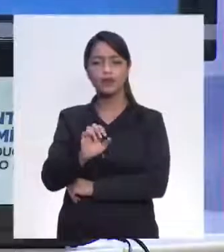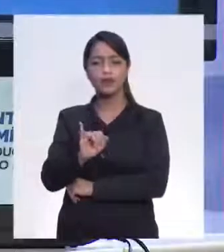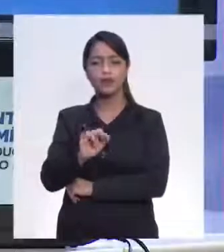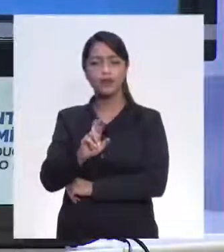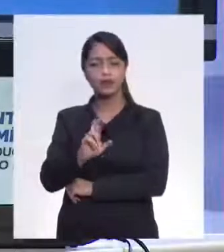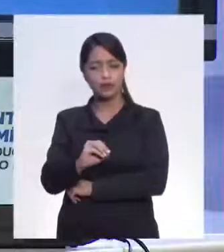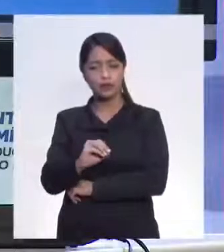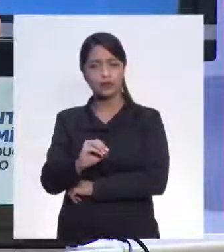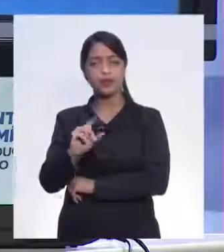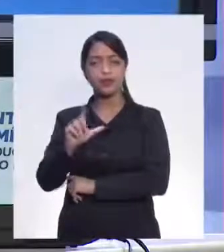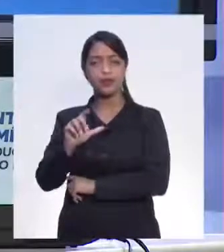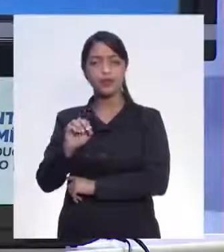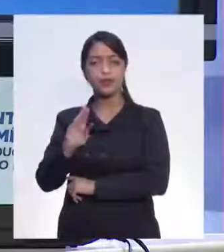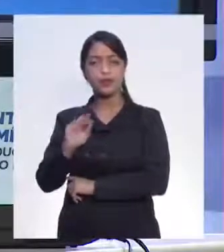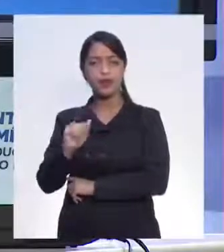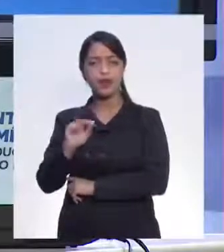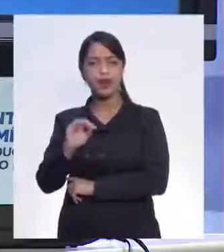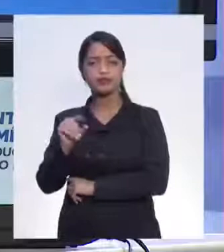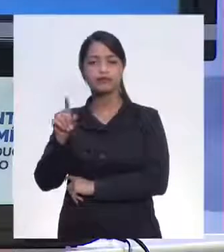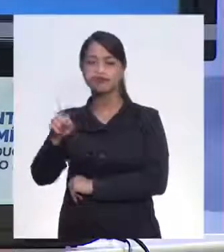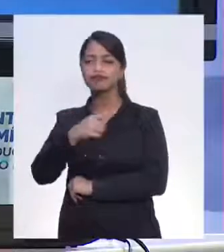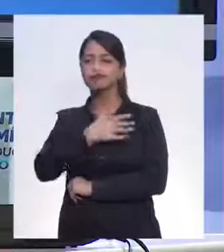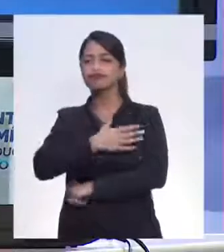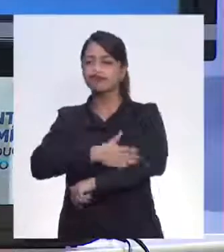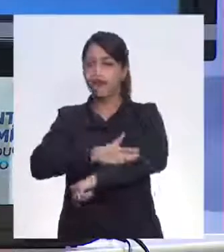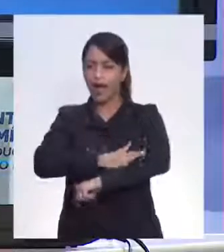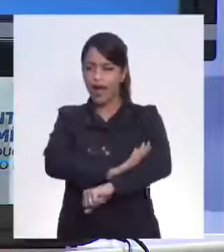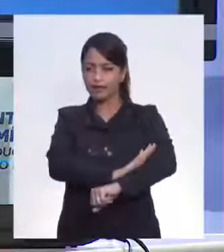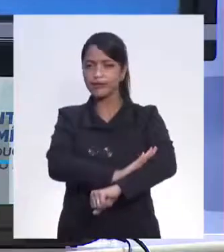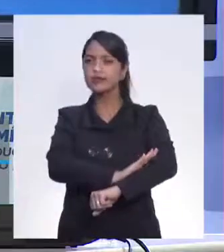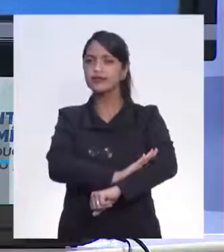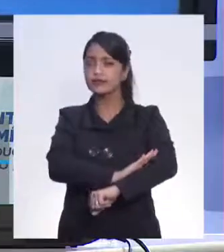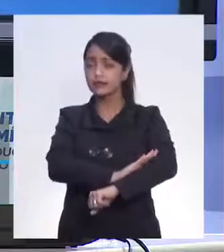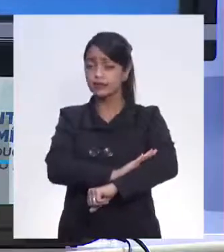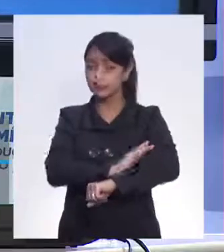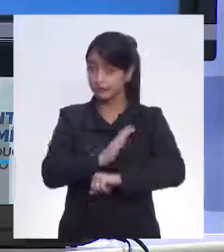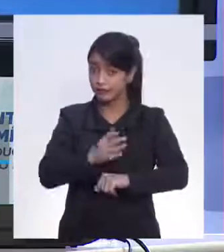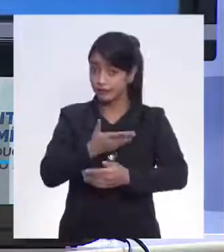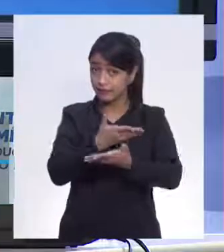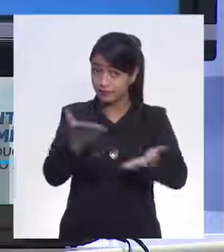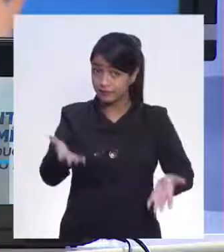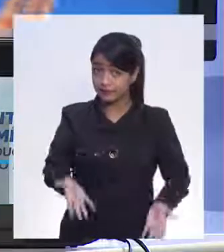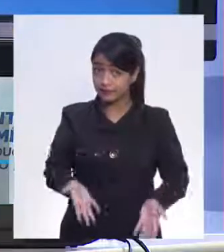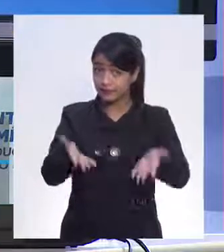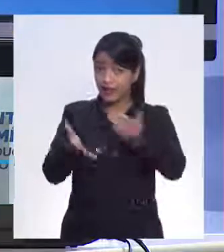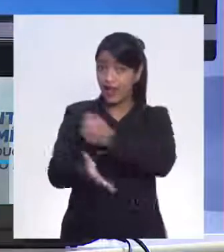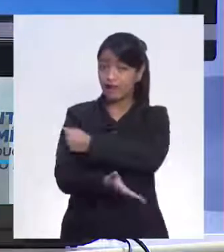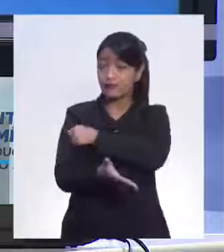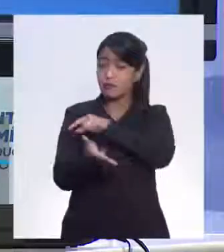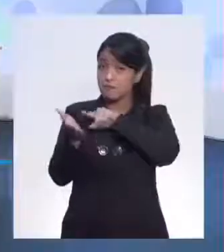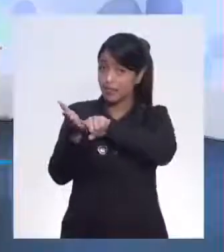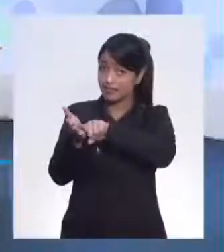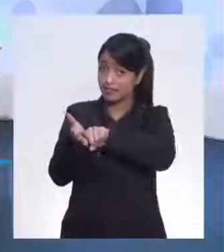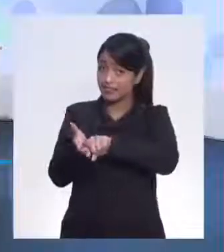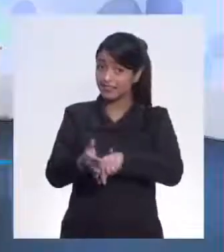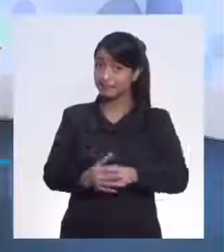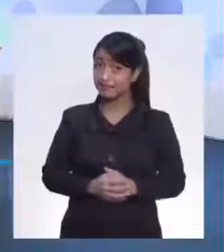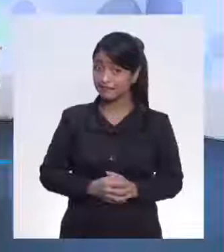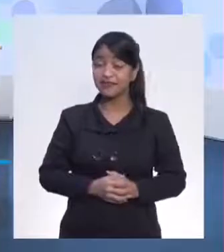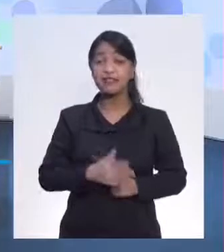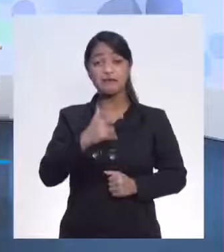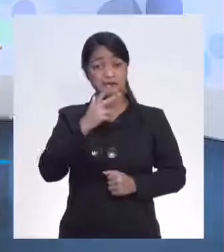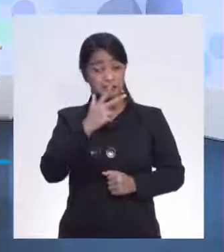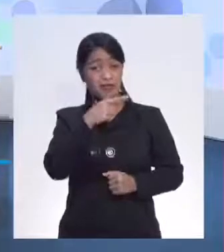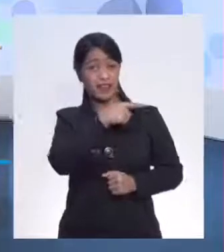os alunos têm que pesquisar. Tem que olhar, tem que ver se era ou se não. Não é? Segundo a Déia aqui, ele também era gordofóbico.